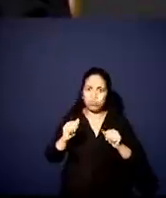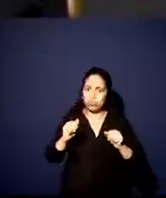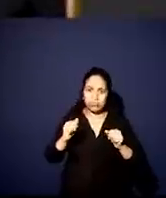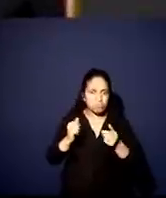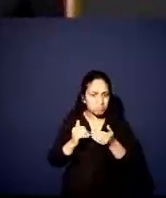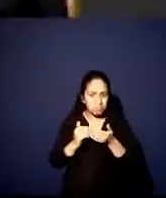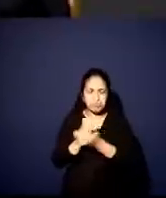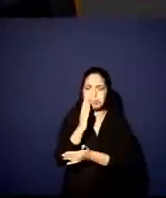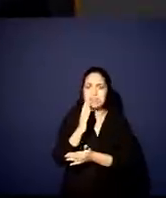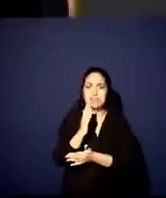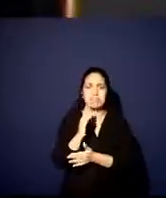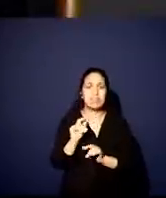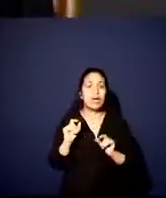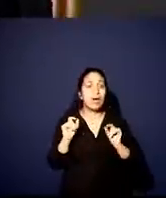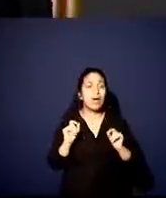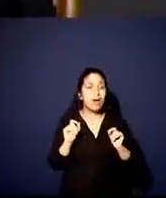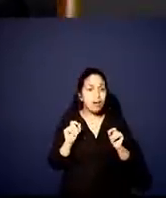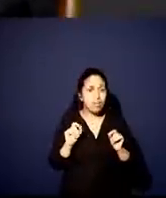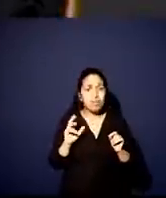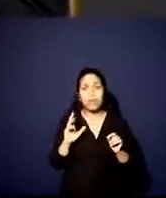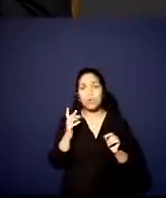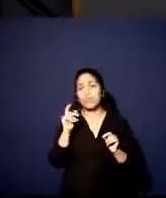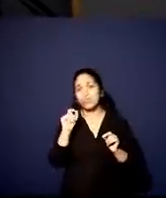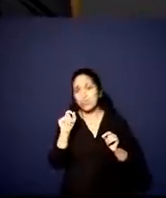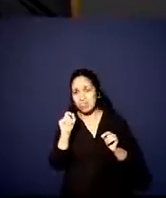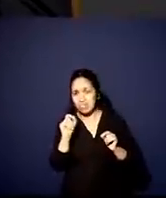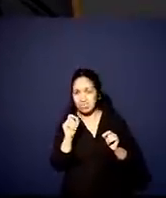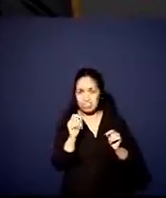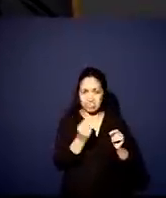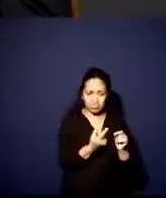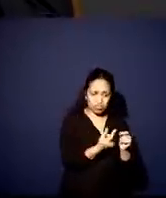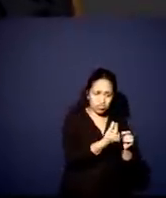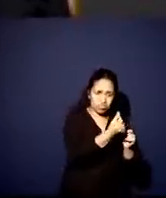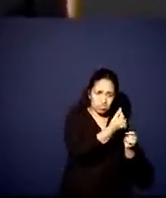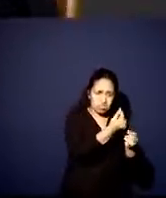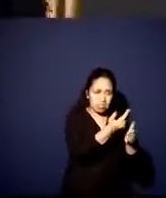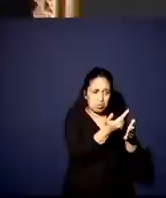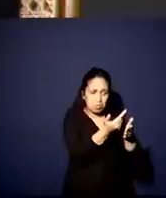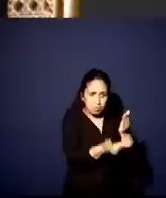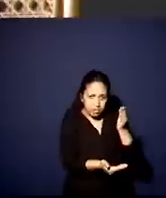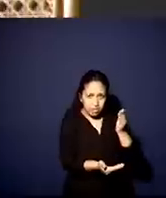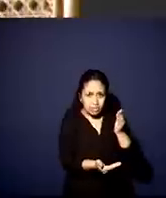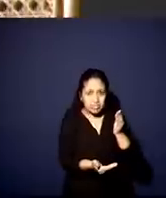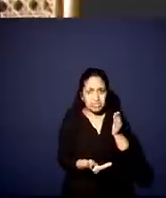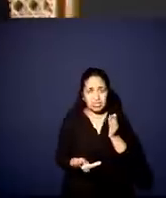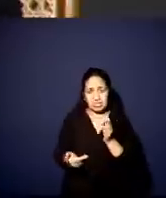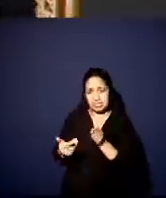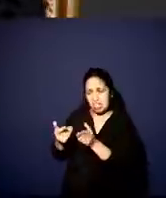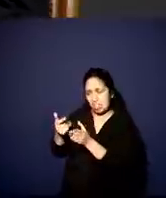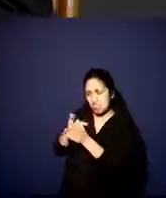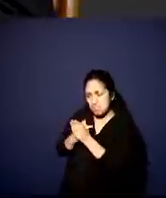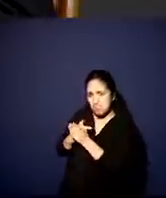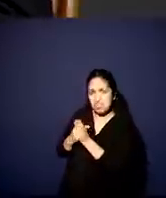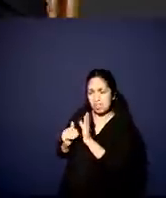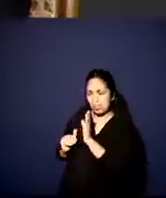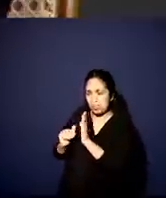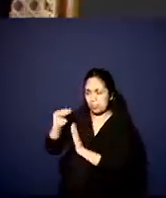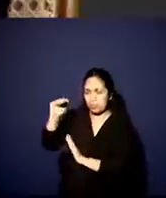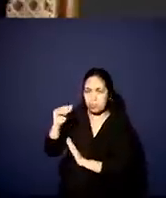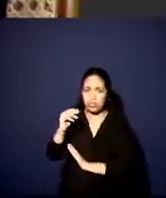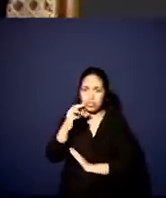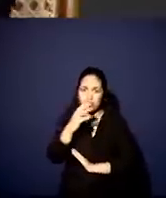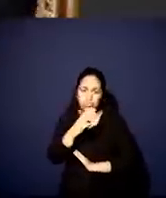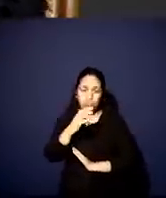que geraram na perpetuidade entre perda de receita e aumento de despesa algo como 200